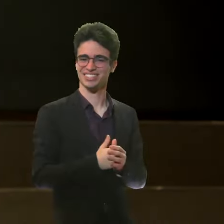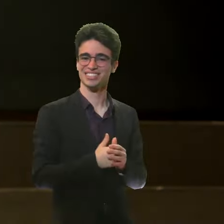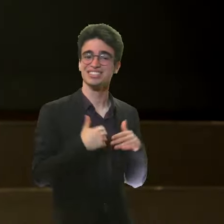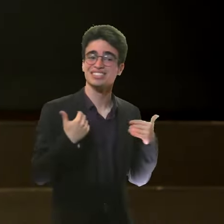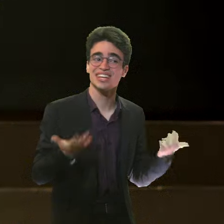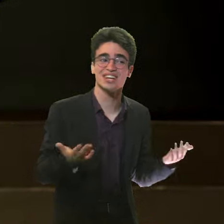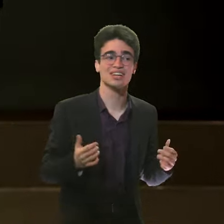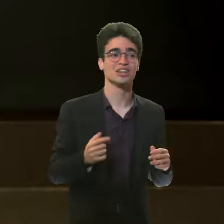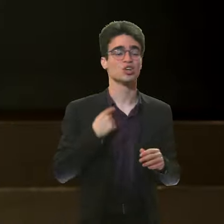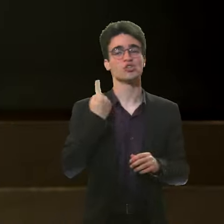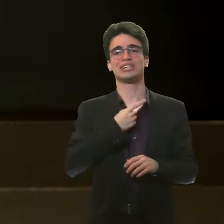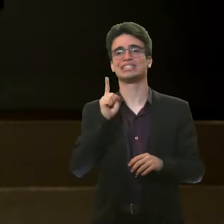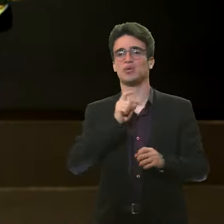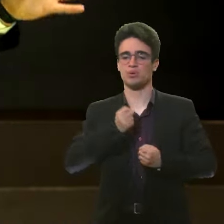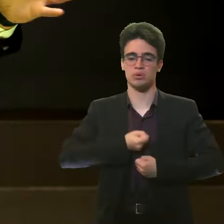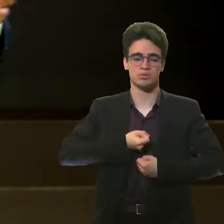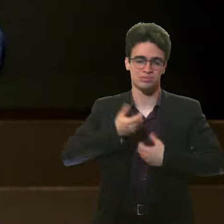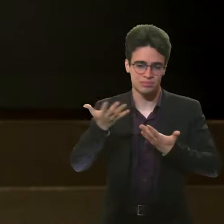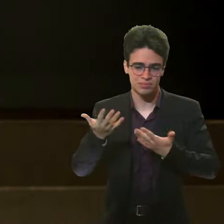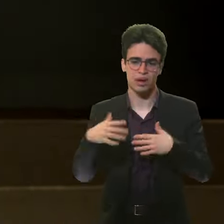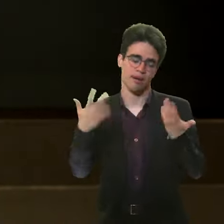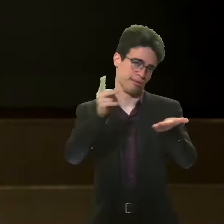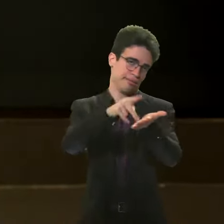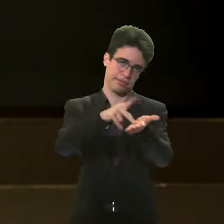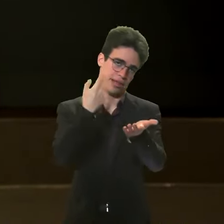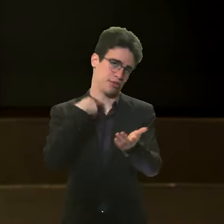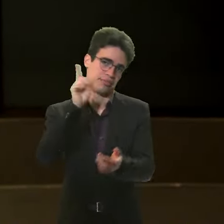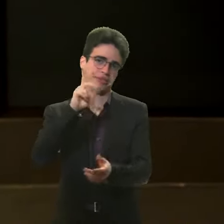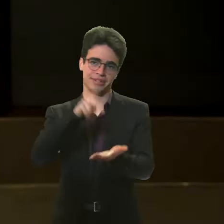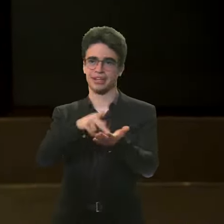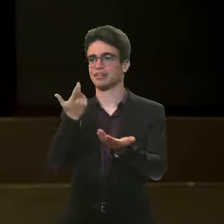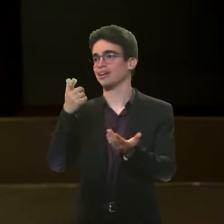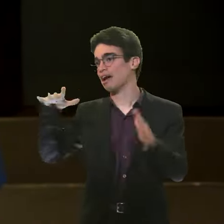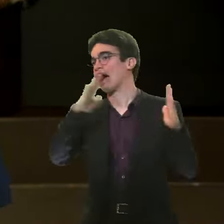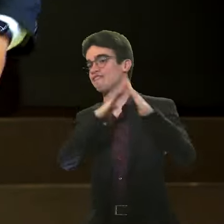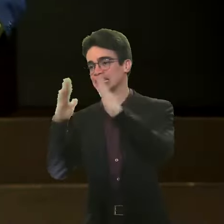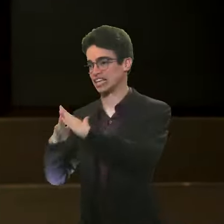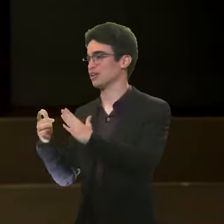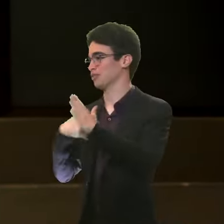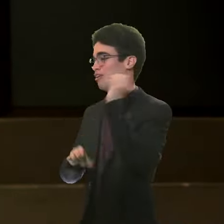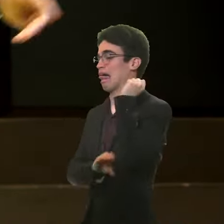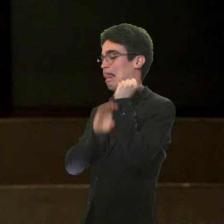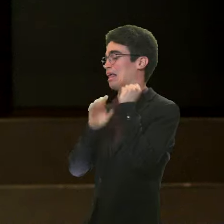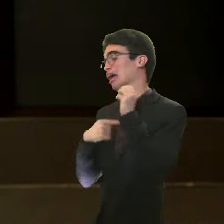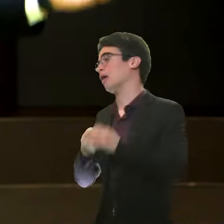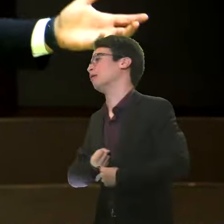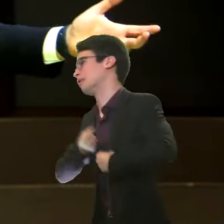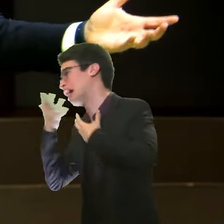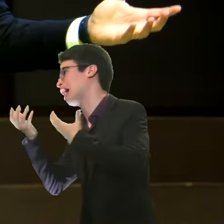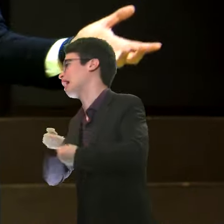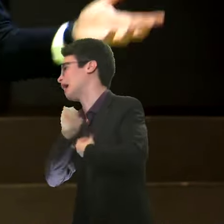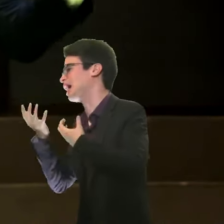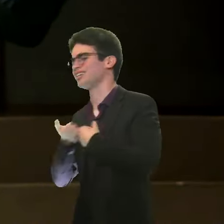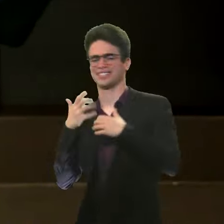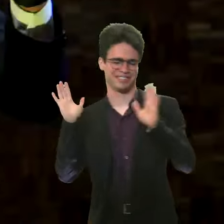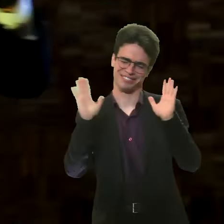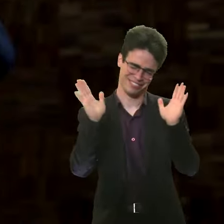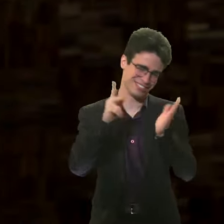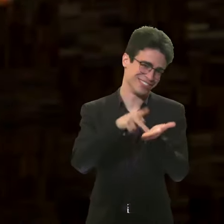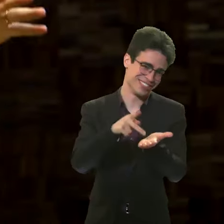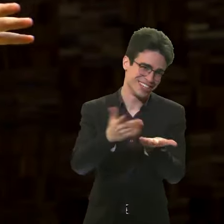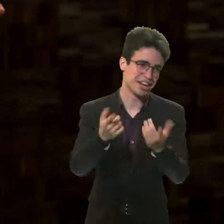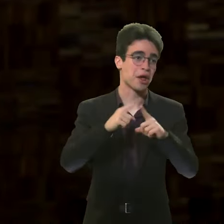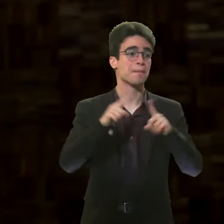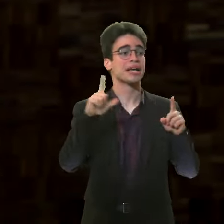não colocamos para fora, não falamos. É claro, a gente não sai falando para todo mundo, né? Para os vizinhos, para quem encontra no elevador, que está em crise, por aí vai. Mas